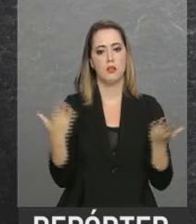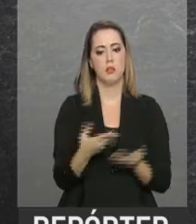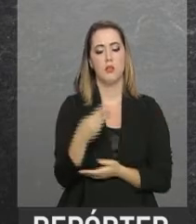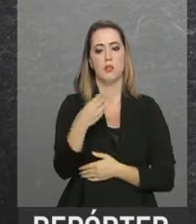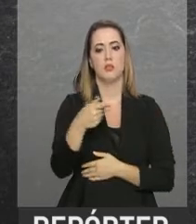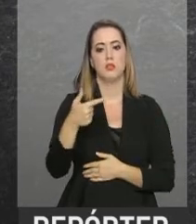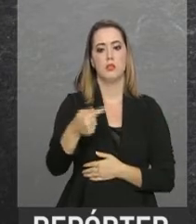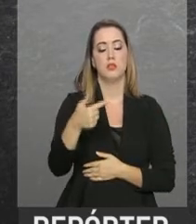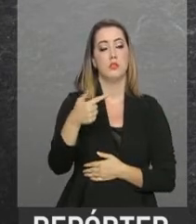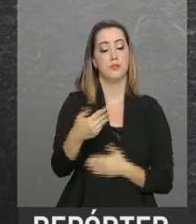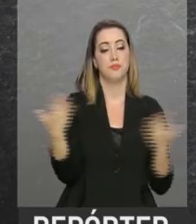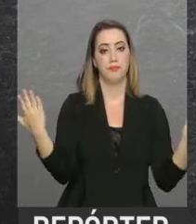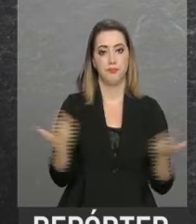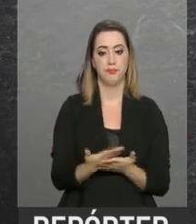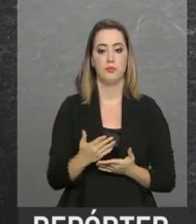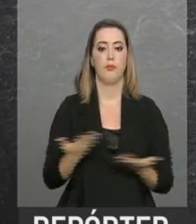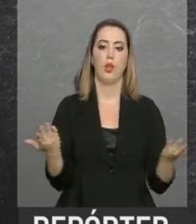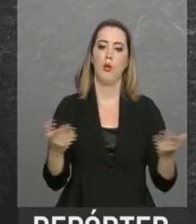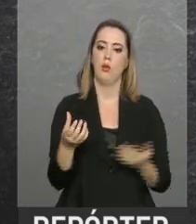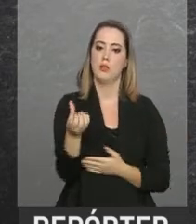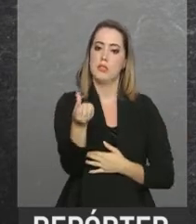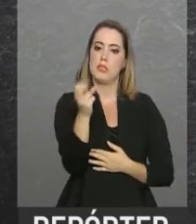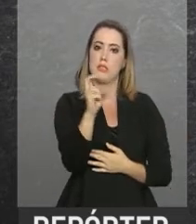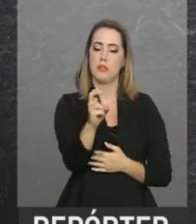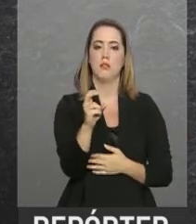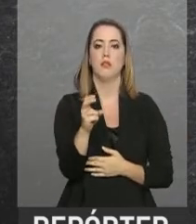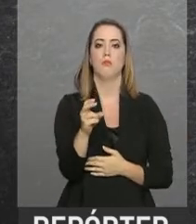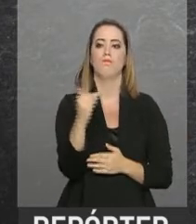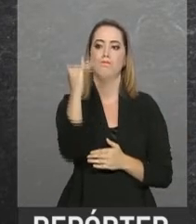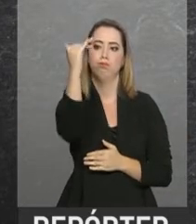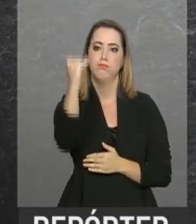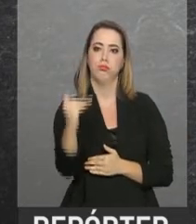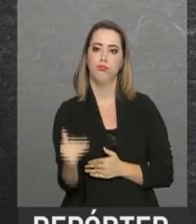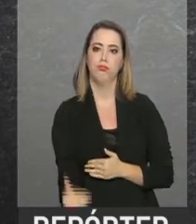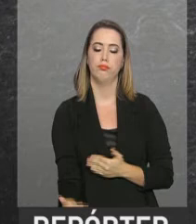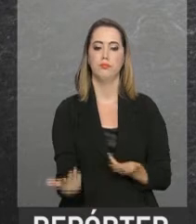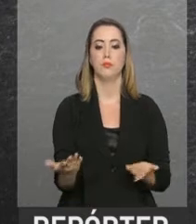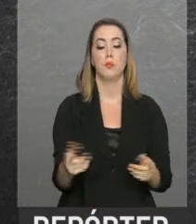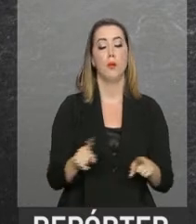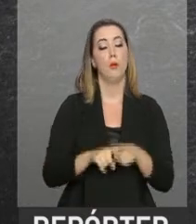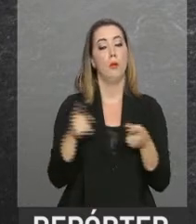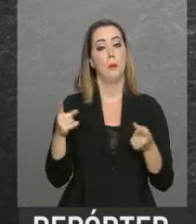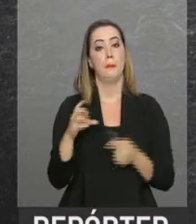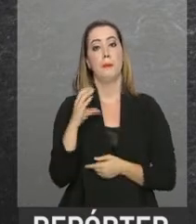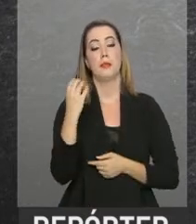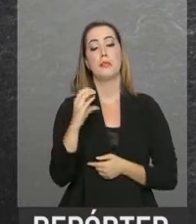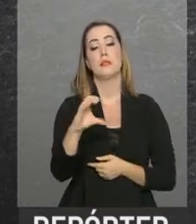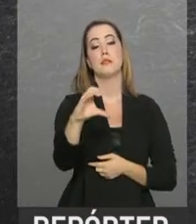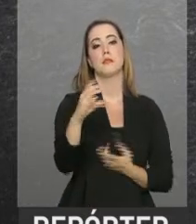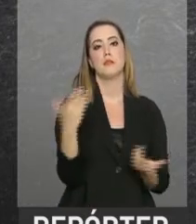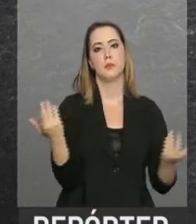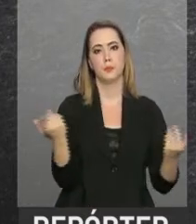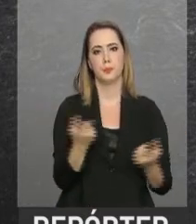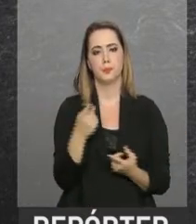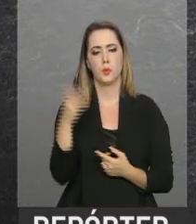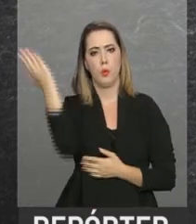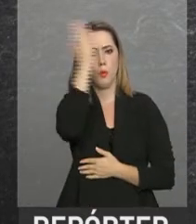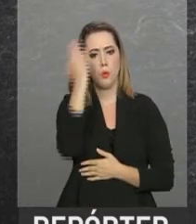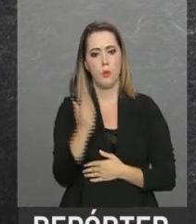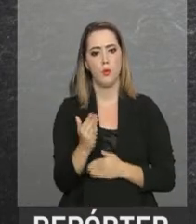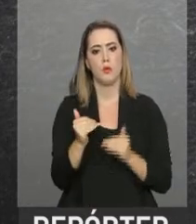deixando o país na posição 65 no ranking já na área de ciências que foi o foco da última avaliação o brasil